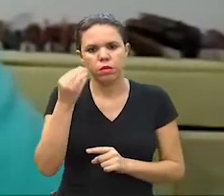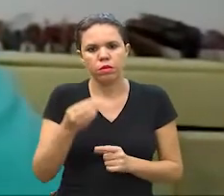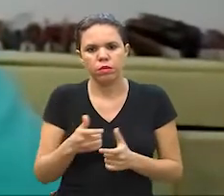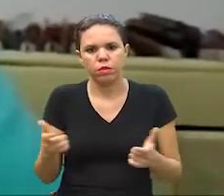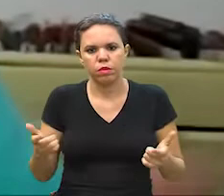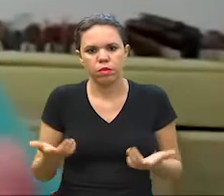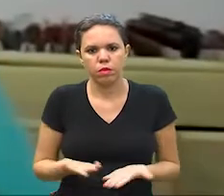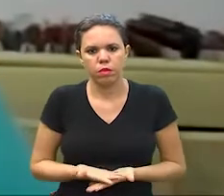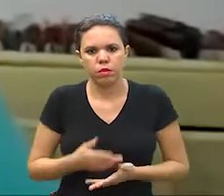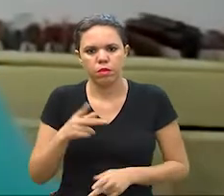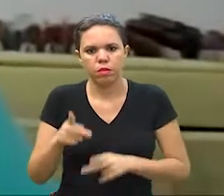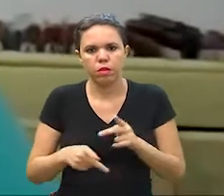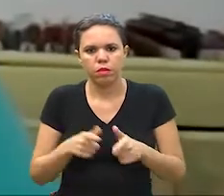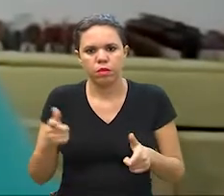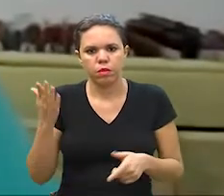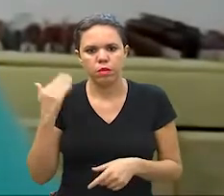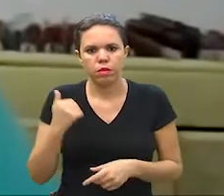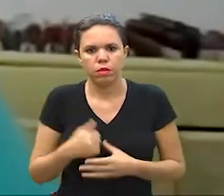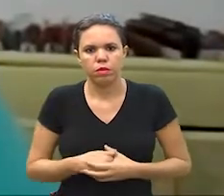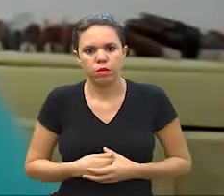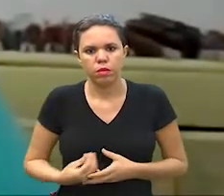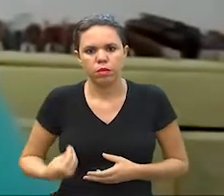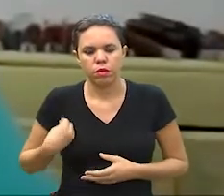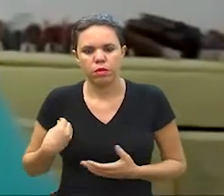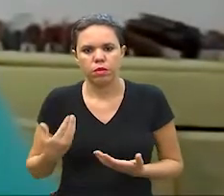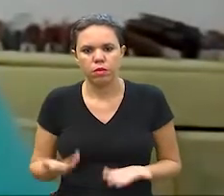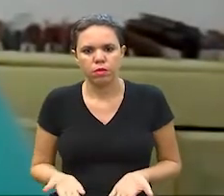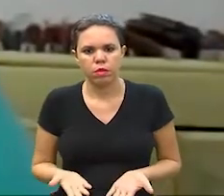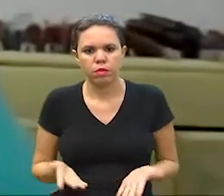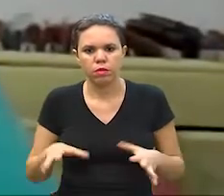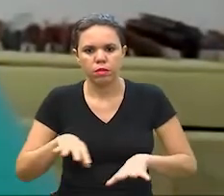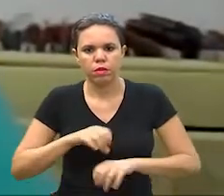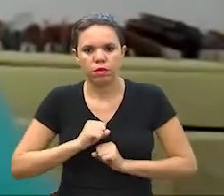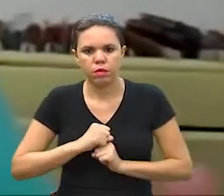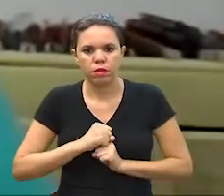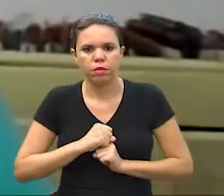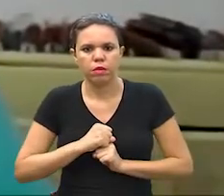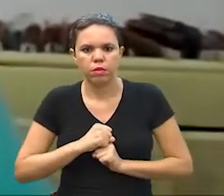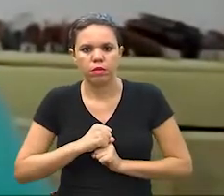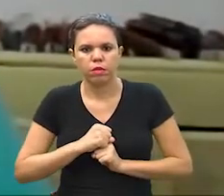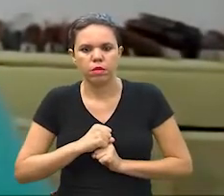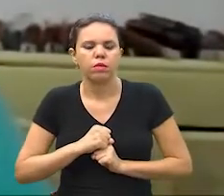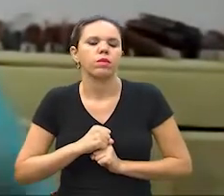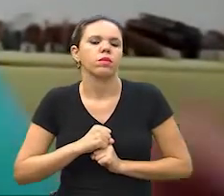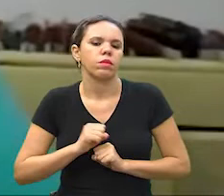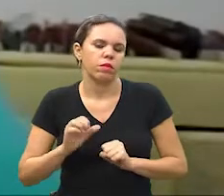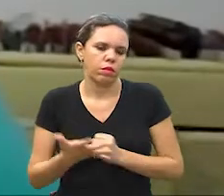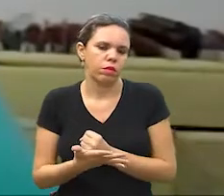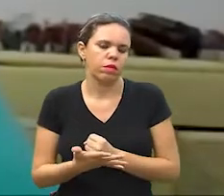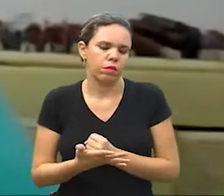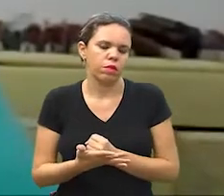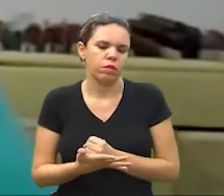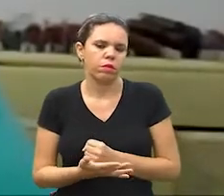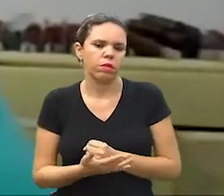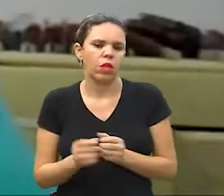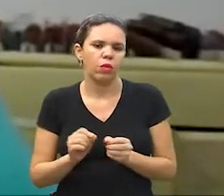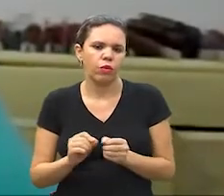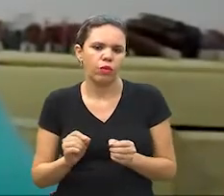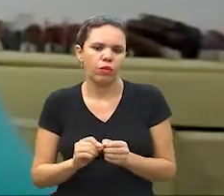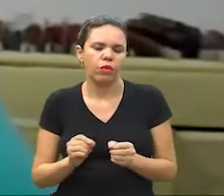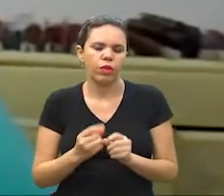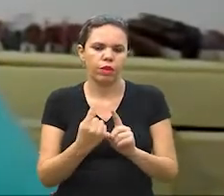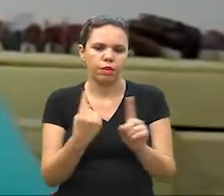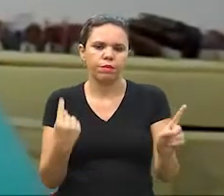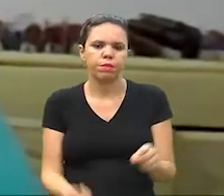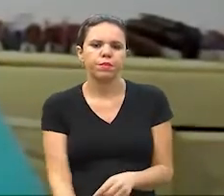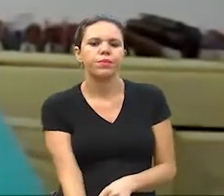massa, para que a população, sabendo que está contaminada, testou positivamente, possa fazer ali o